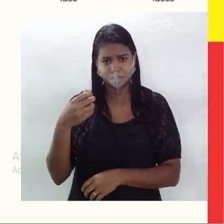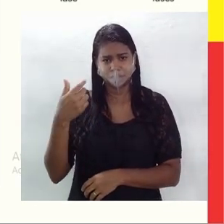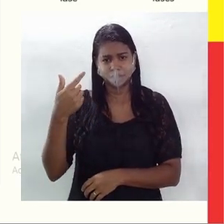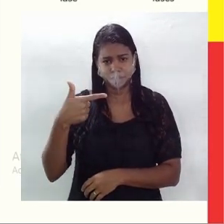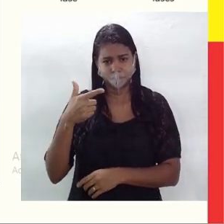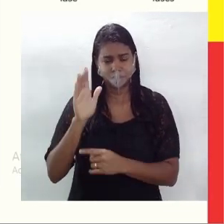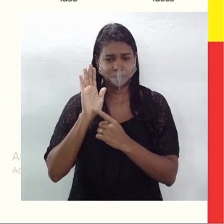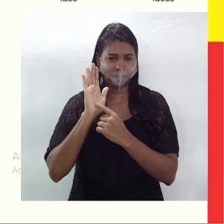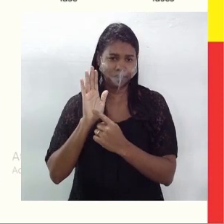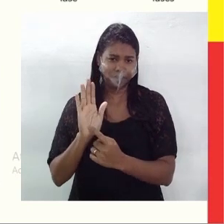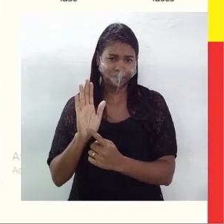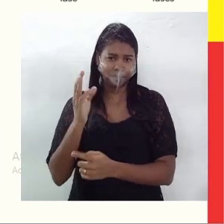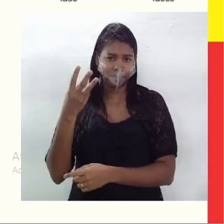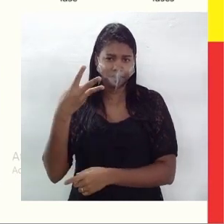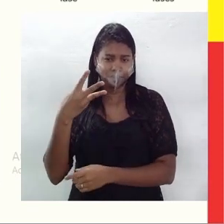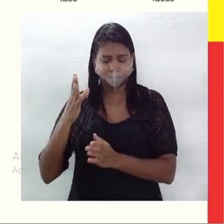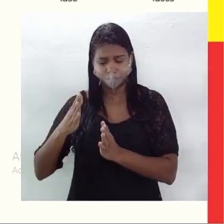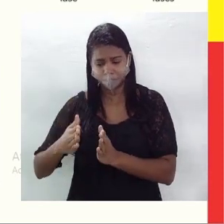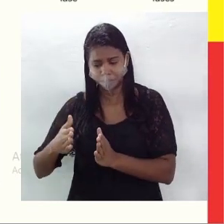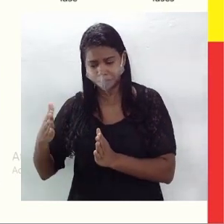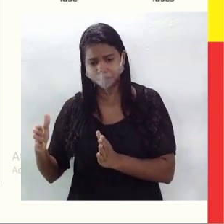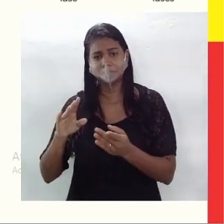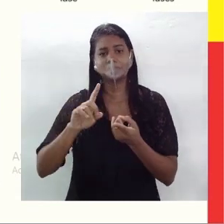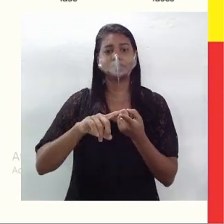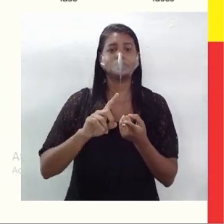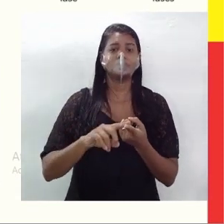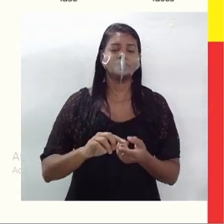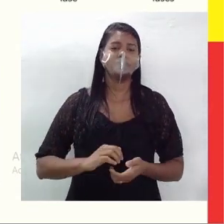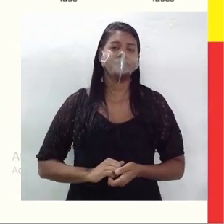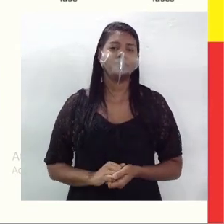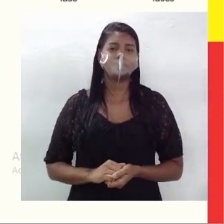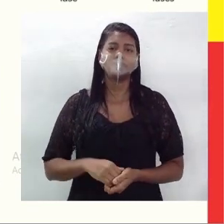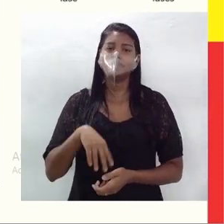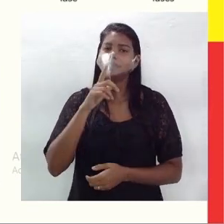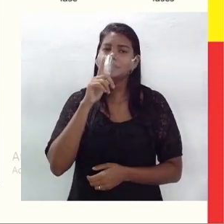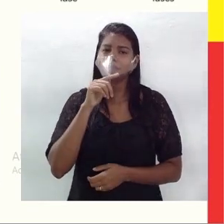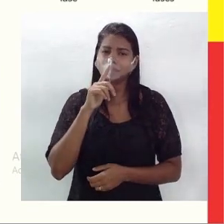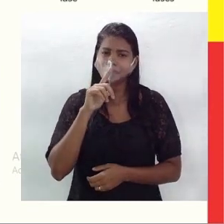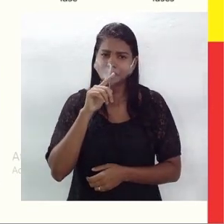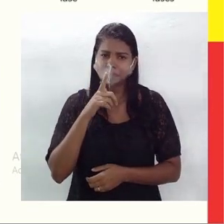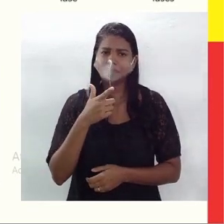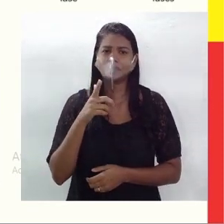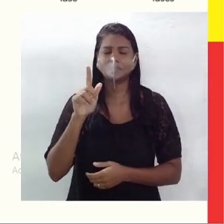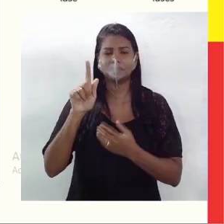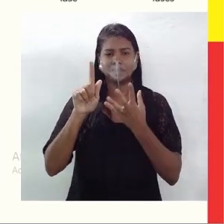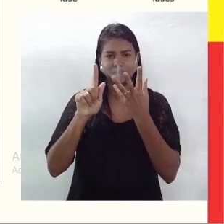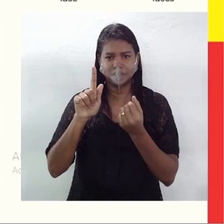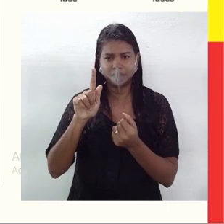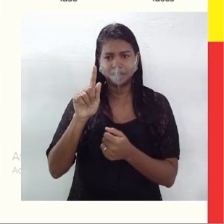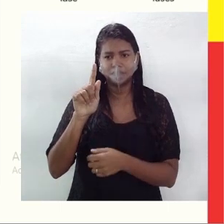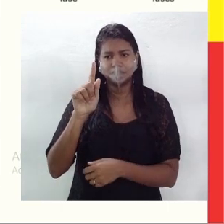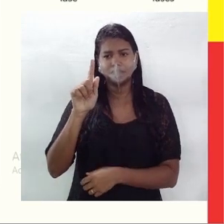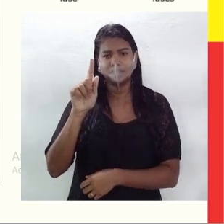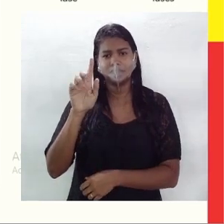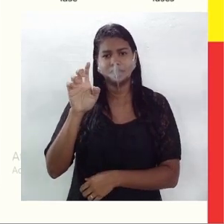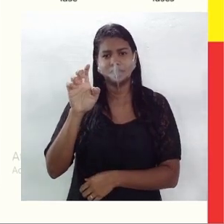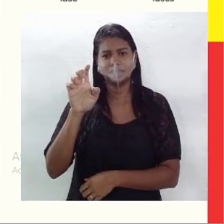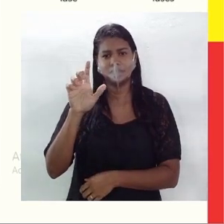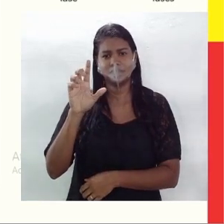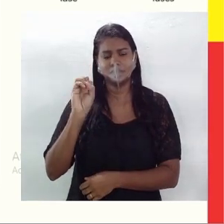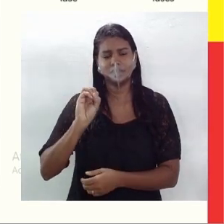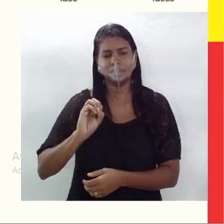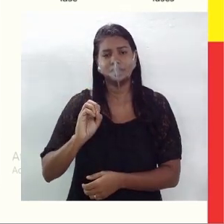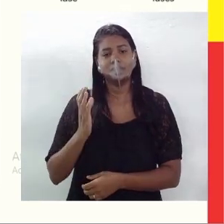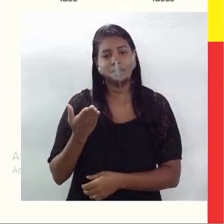vai apresentar 3 fases também. Água líquida, gás e gelo. Já